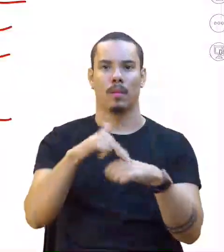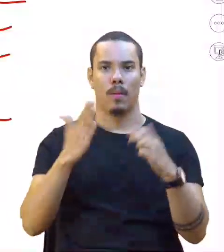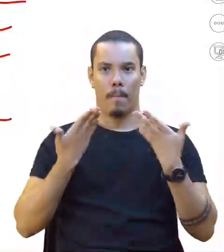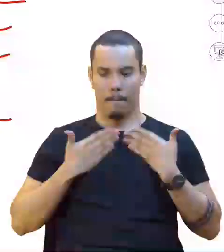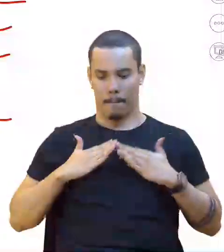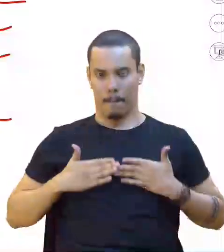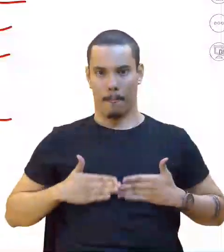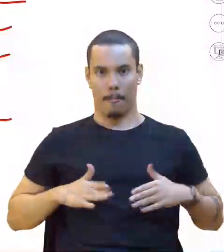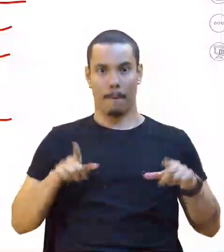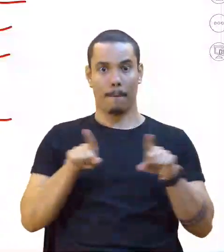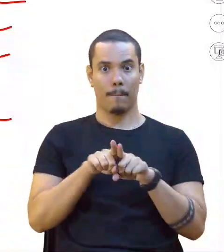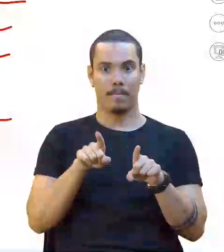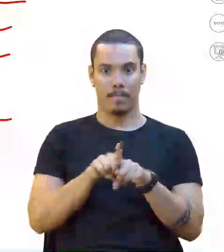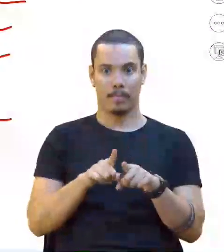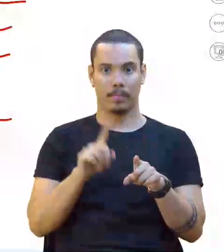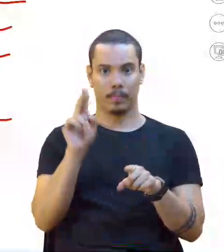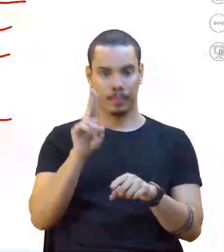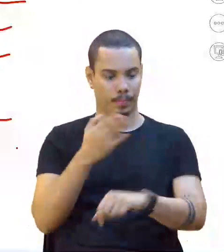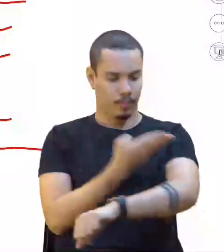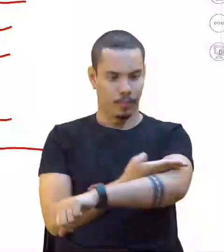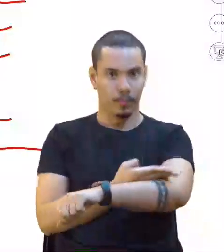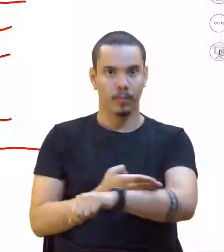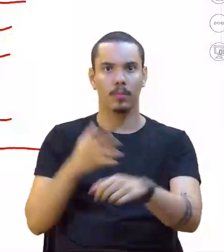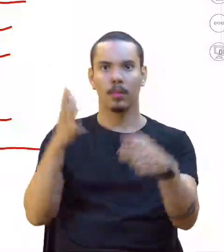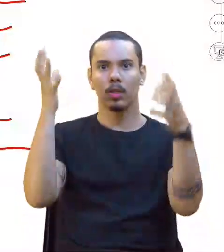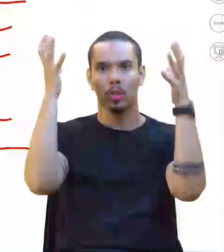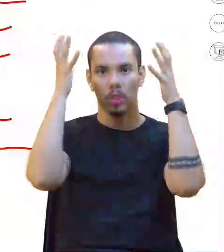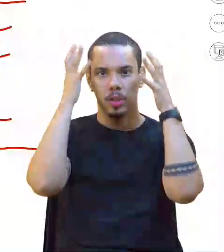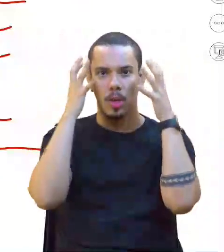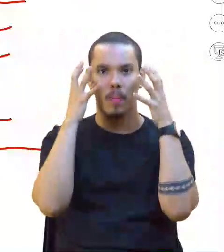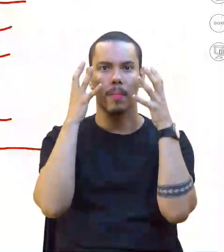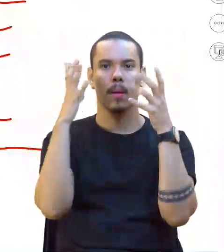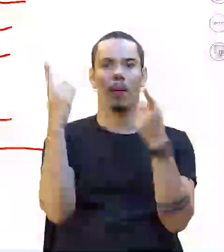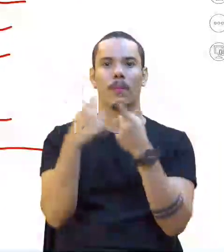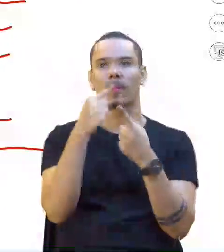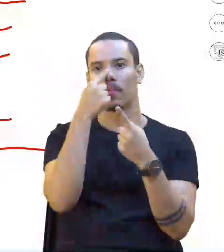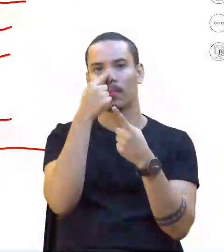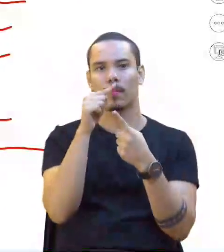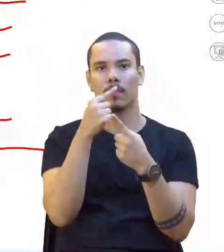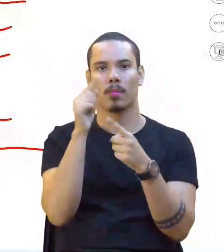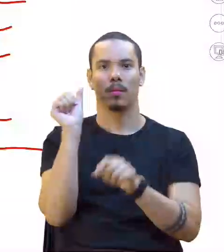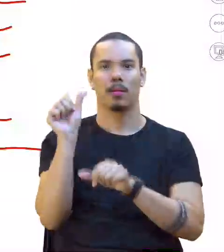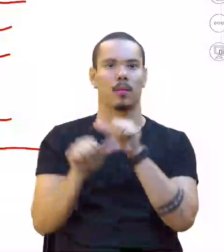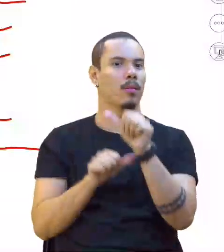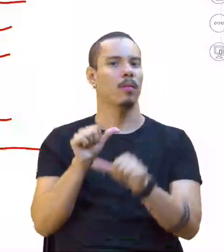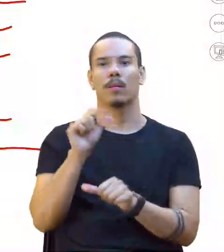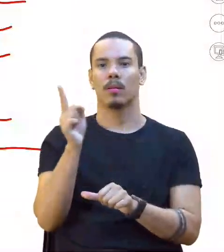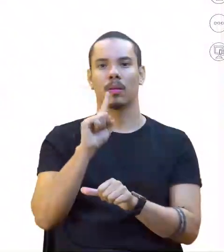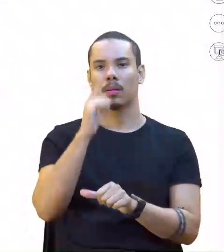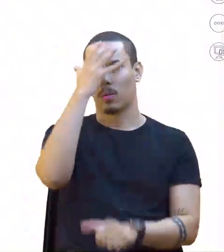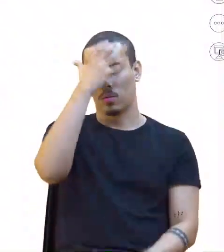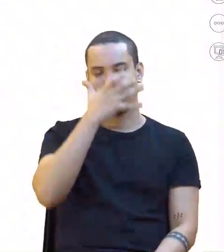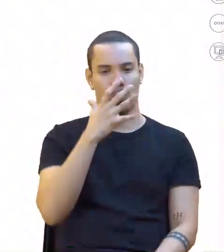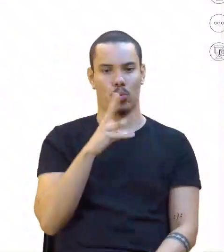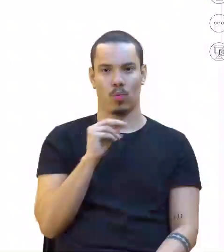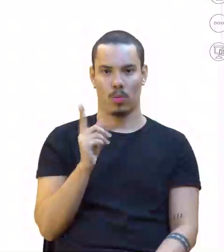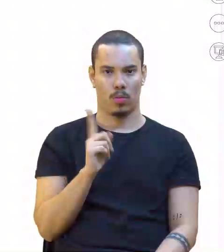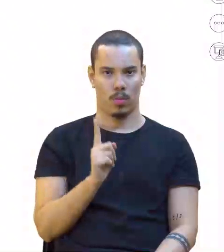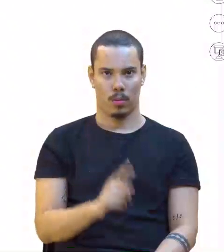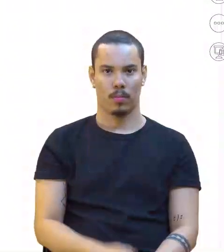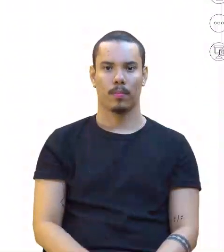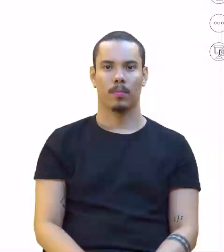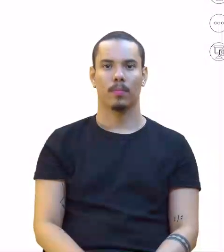e com um grande chapéu a fim de esconder suas narinas, pois sua transformação não ocorre totalmente. Dono